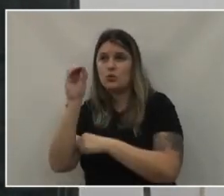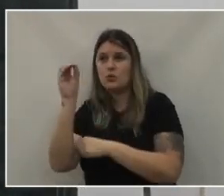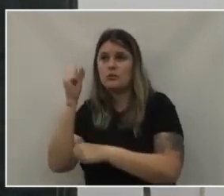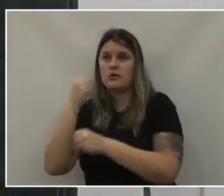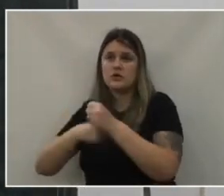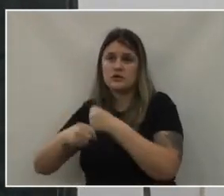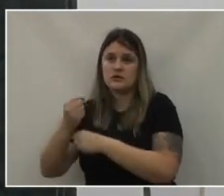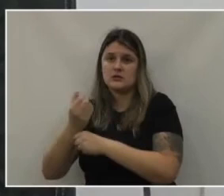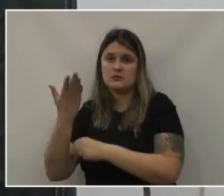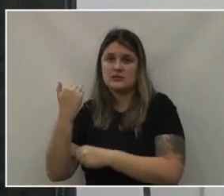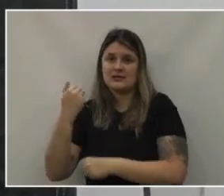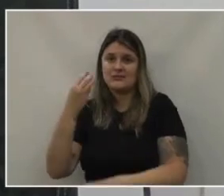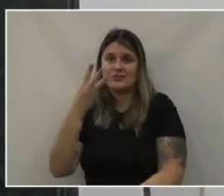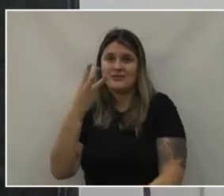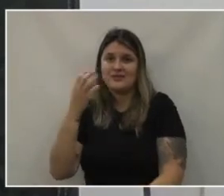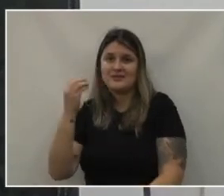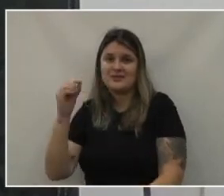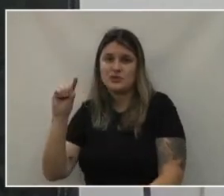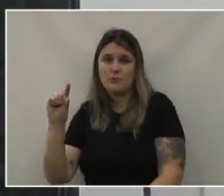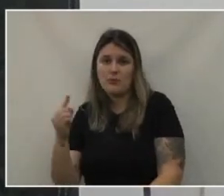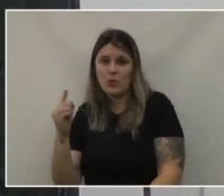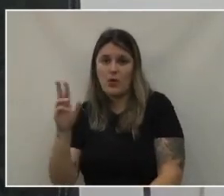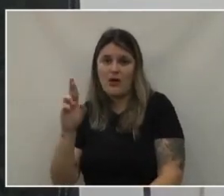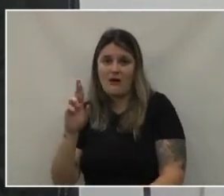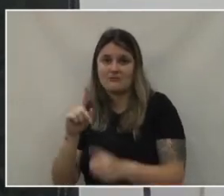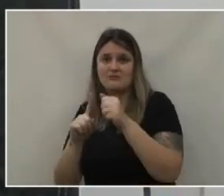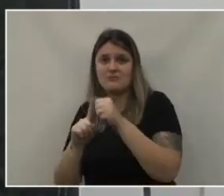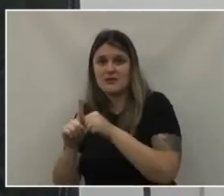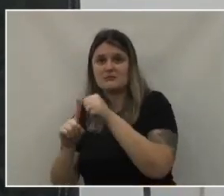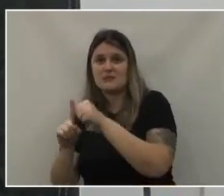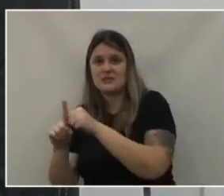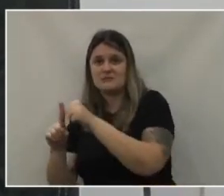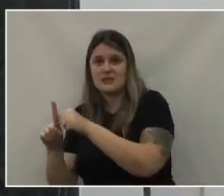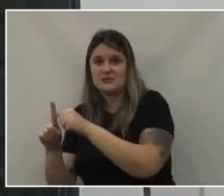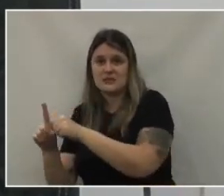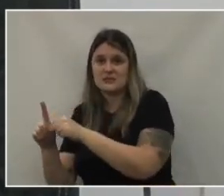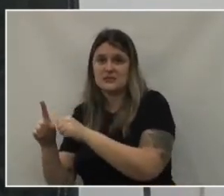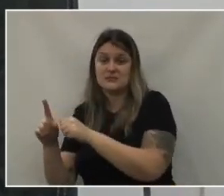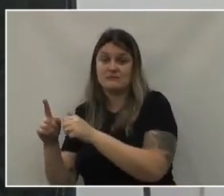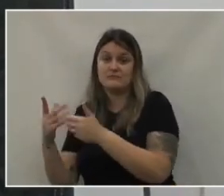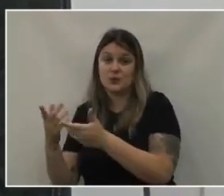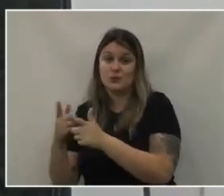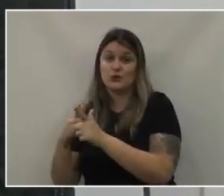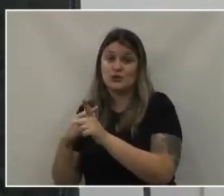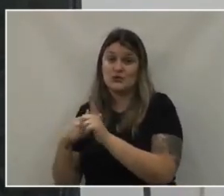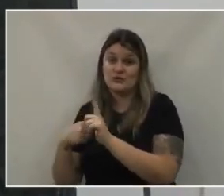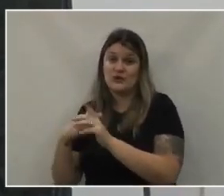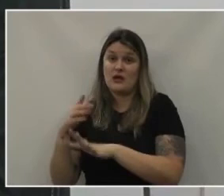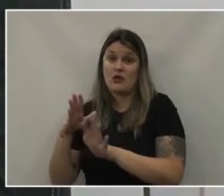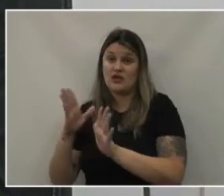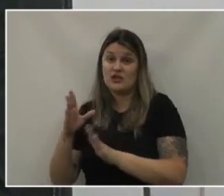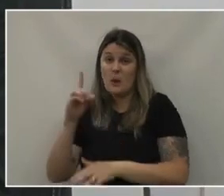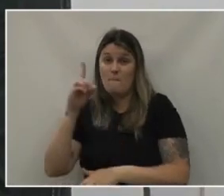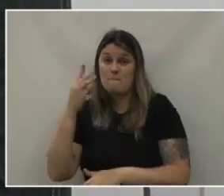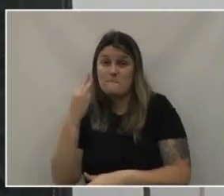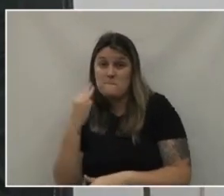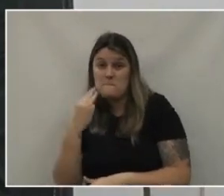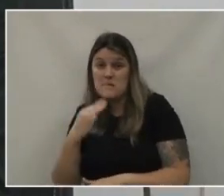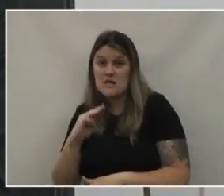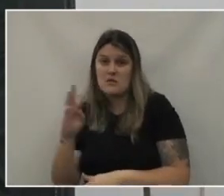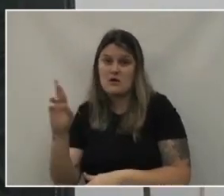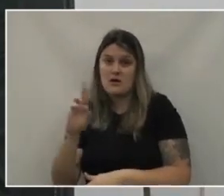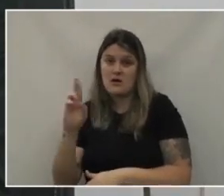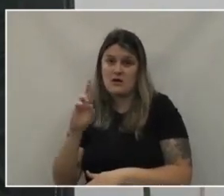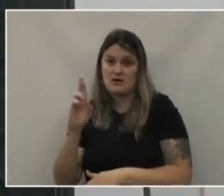era de R$300 mil mês, e já está ultrapassando R$1 milhão. Então,